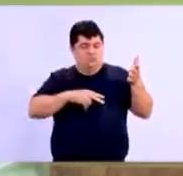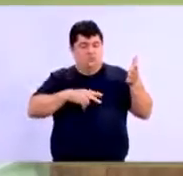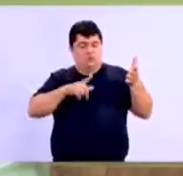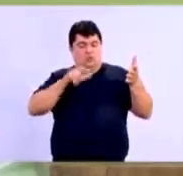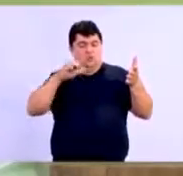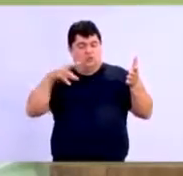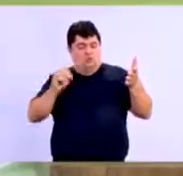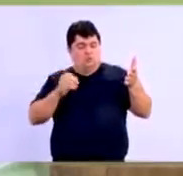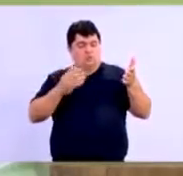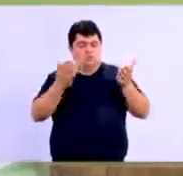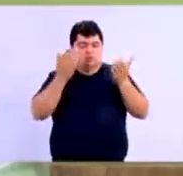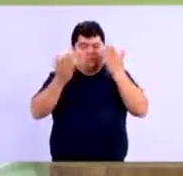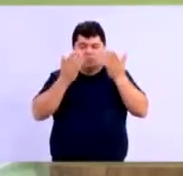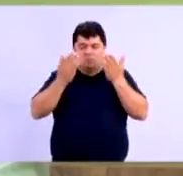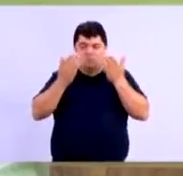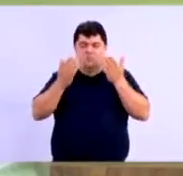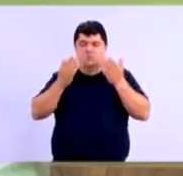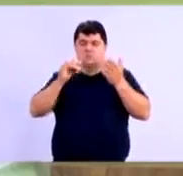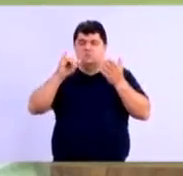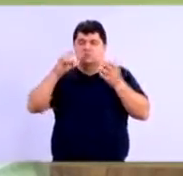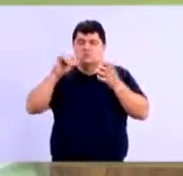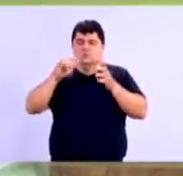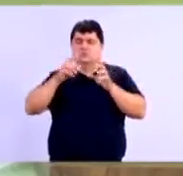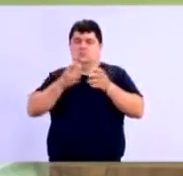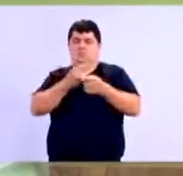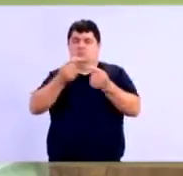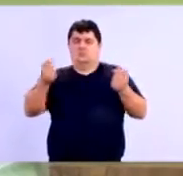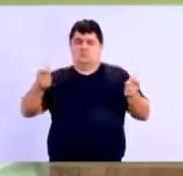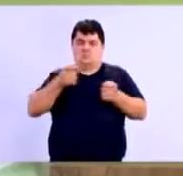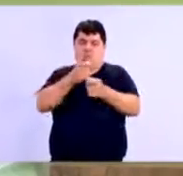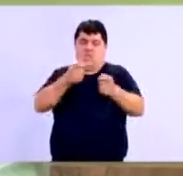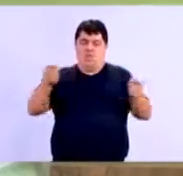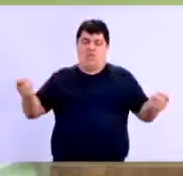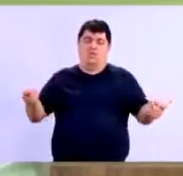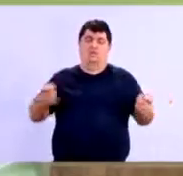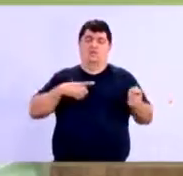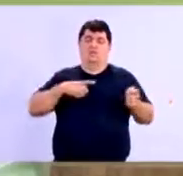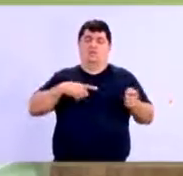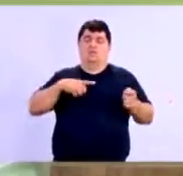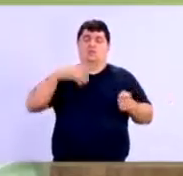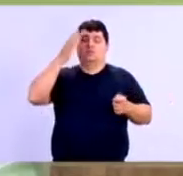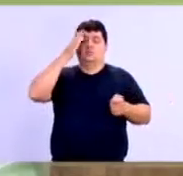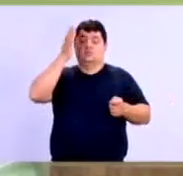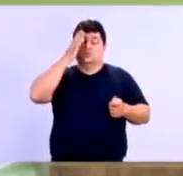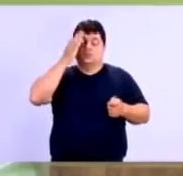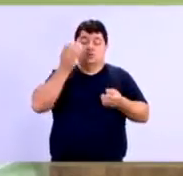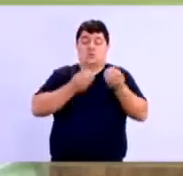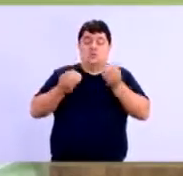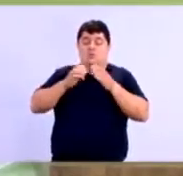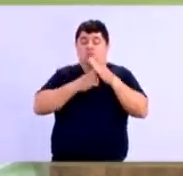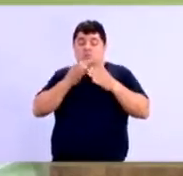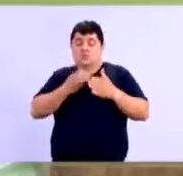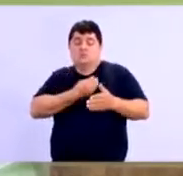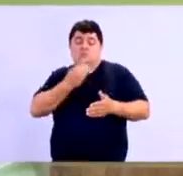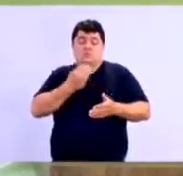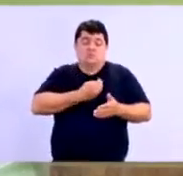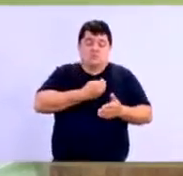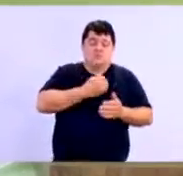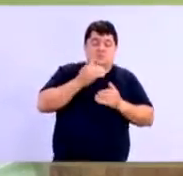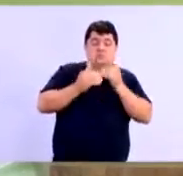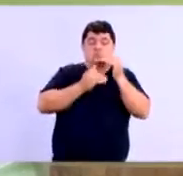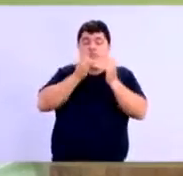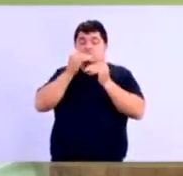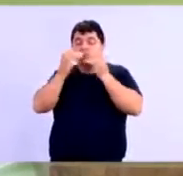lucratividade, compara a rentabilidade com os índices de liquidez e aí você vai ter uma noção por completo da empresa, como é que ela está caminhando.